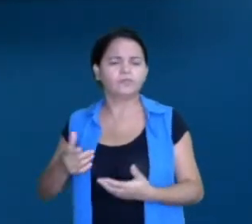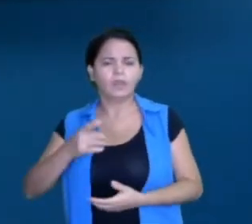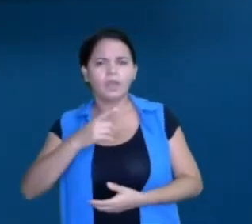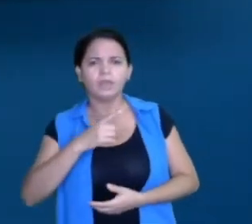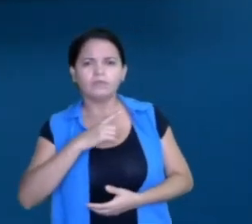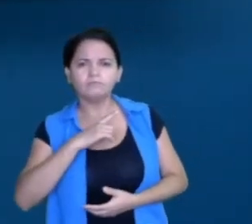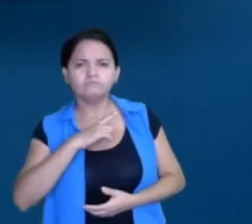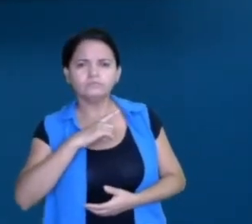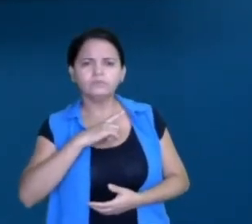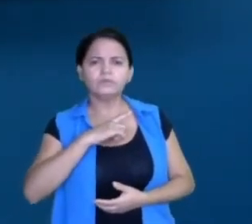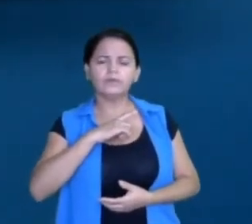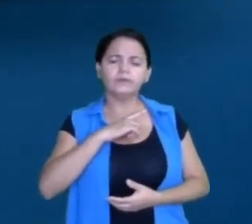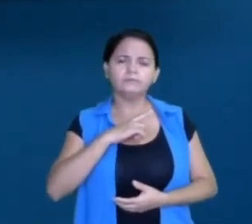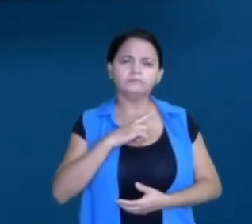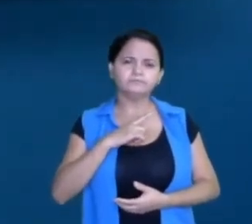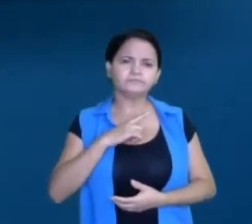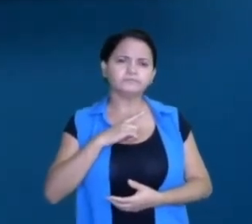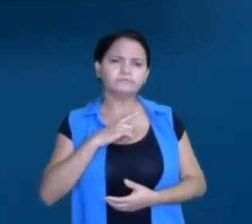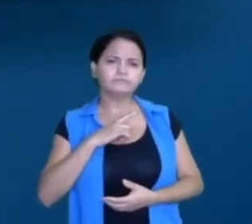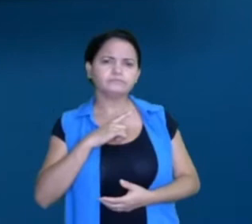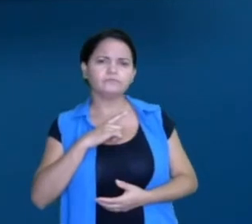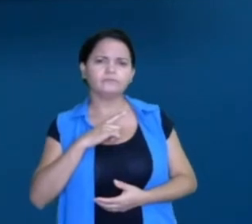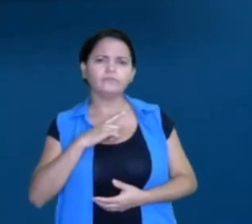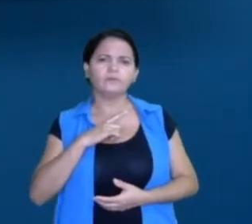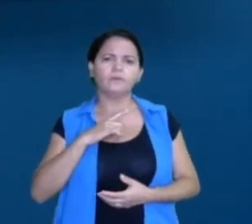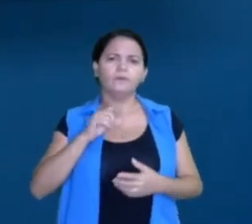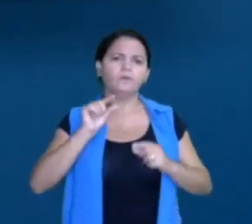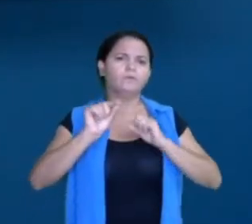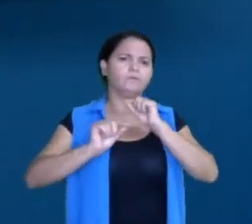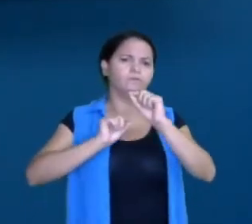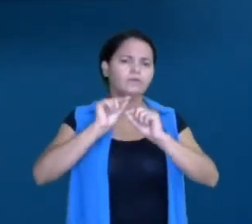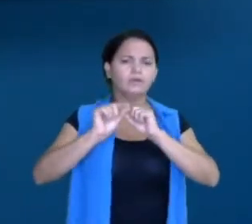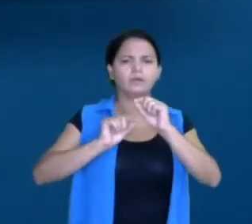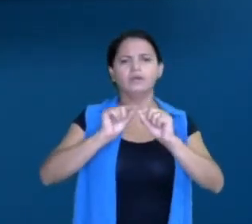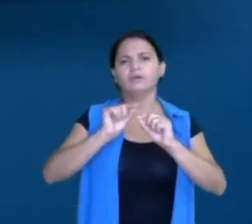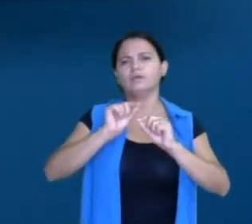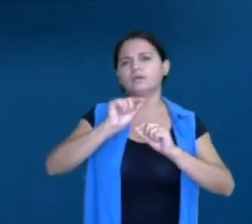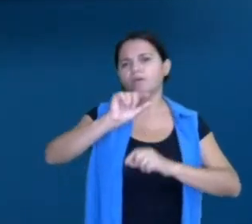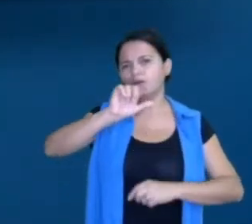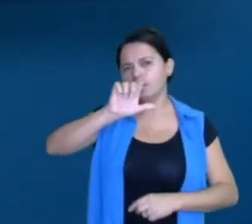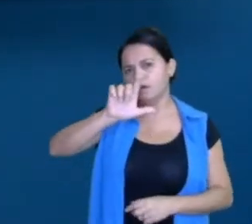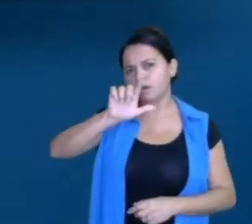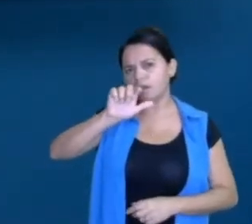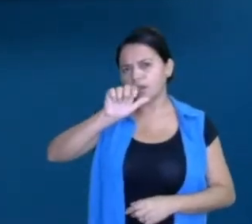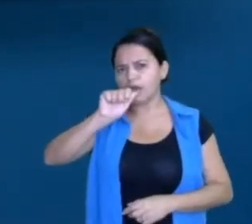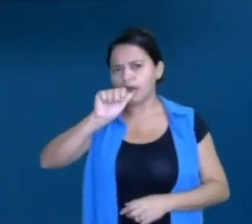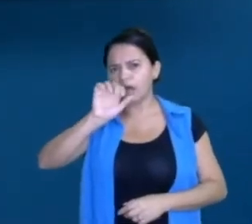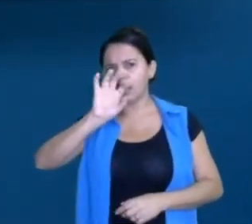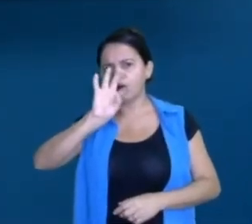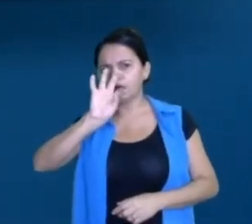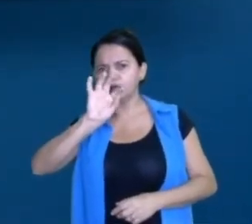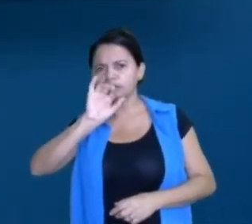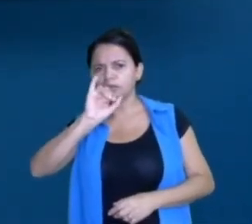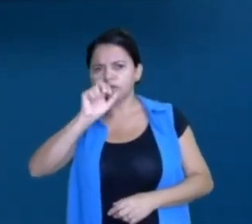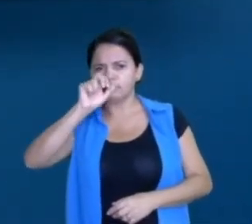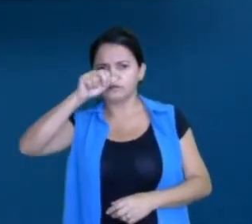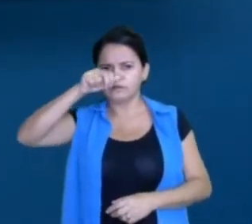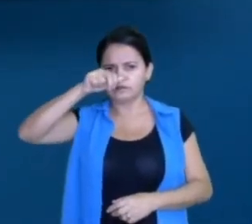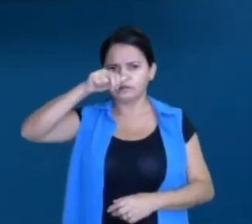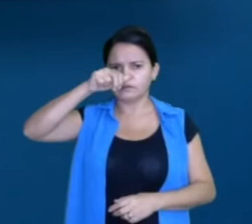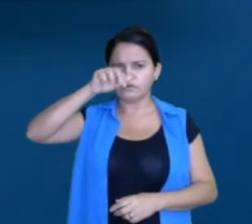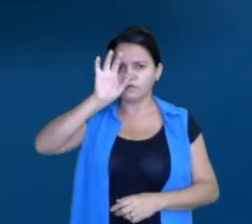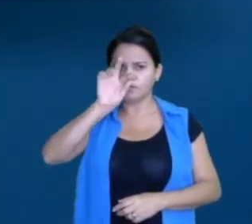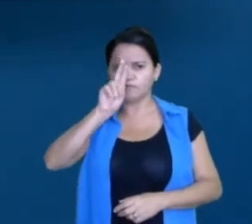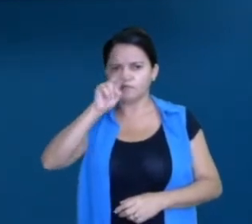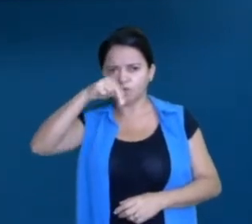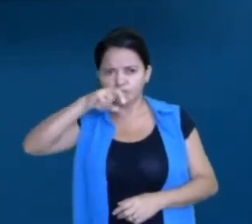certo? Onde tem um latifúndio, né? Tem uma produção de obra escrava, né? A produção